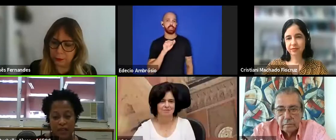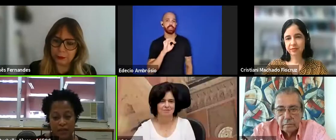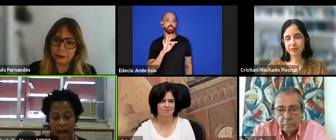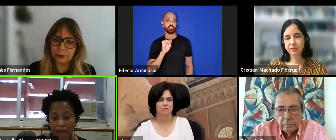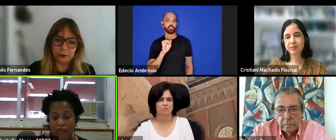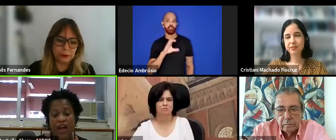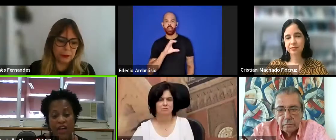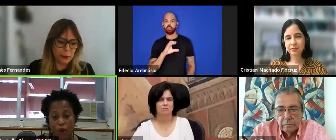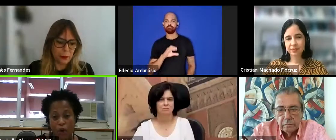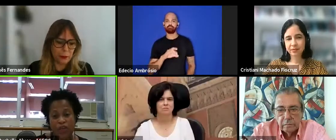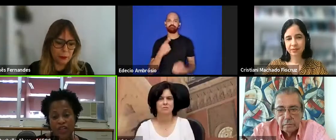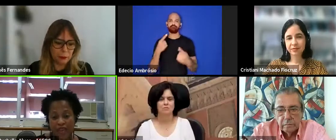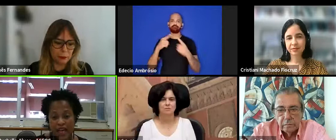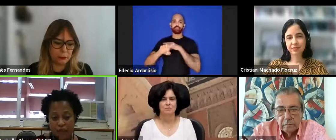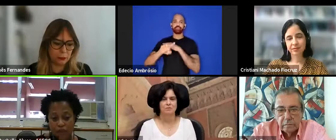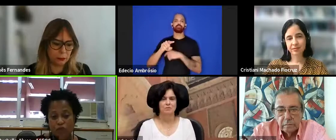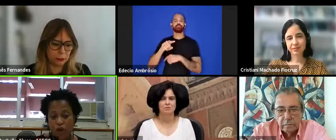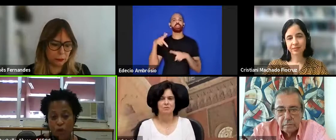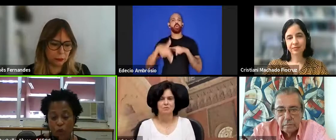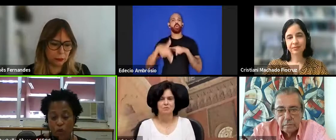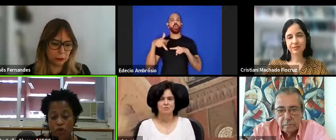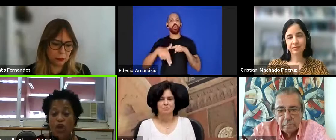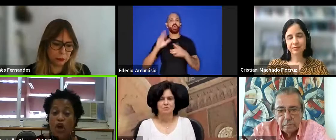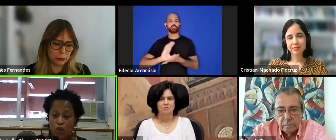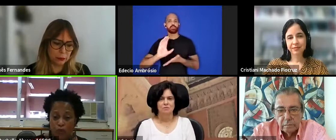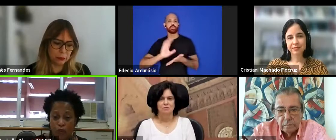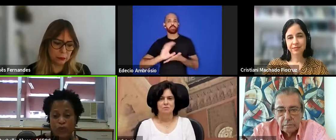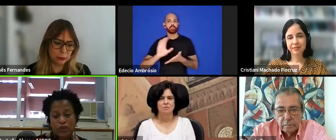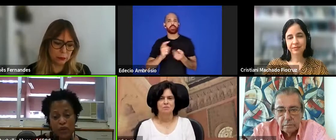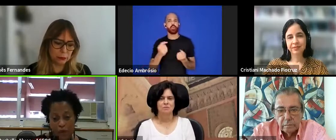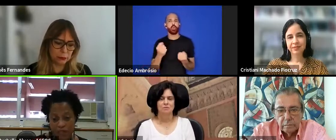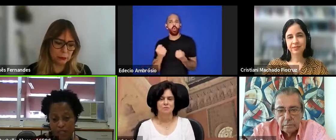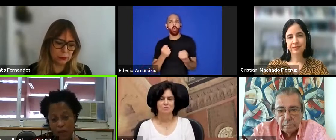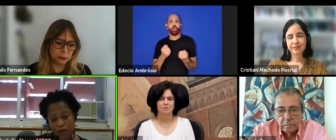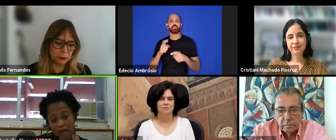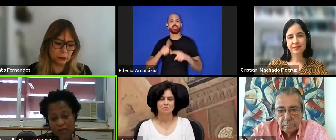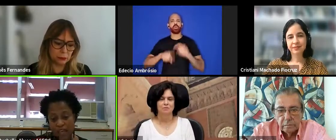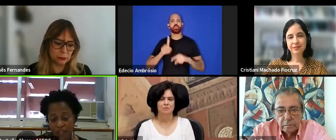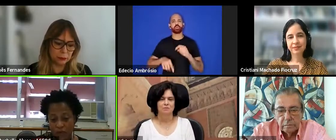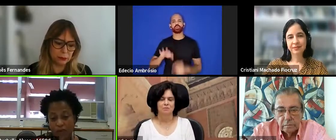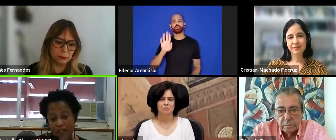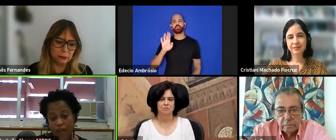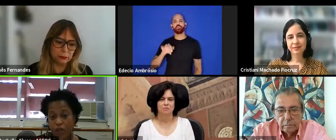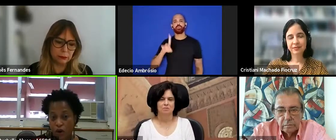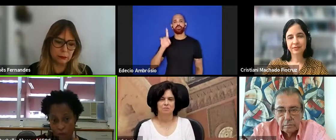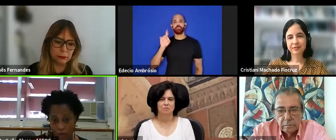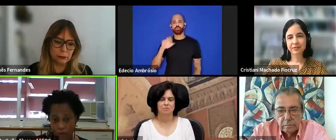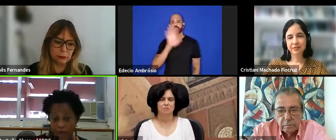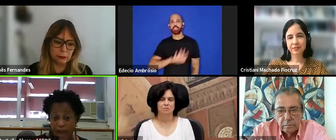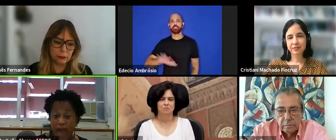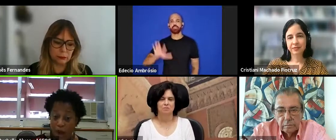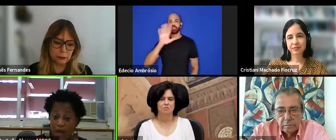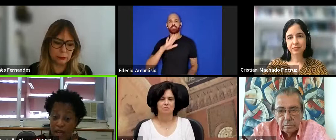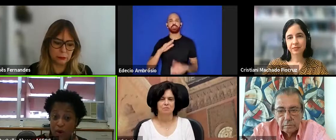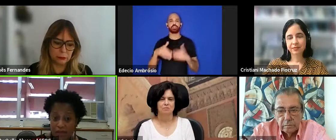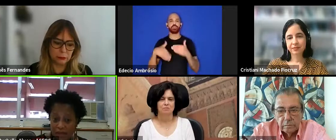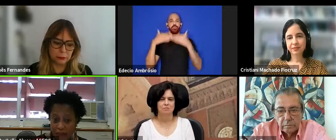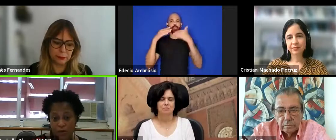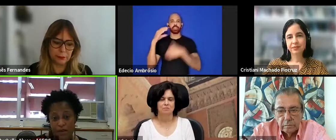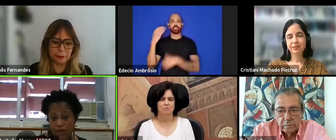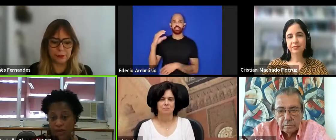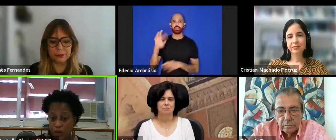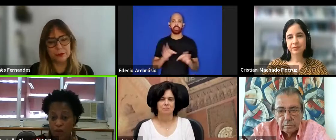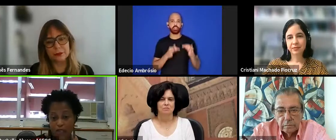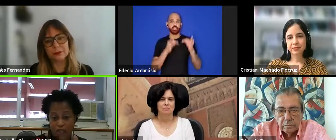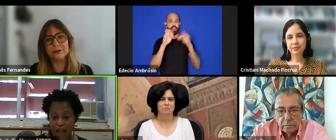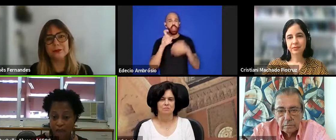cortes orçamentários e contingenciamentos de recursos do Fundo Nacional de Desenvolvimento Científico e Tecnológico. É um